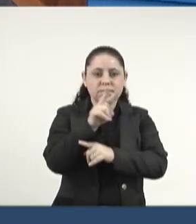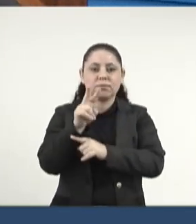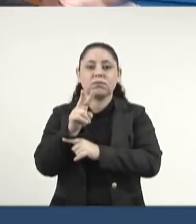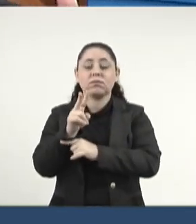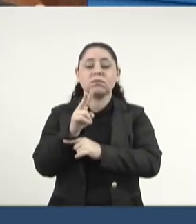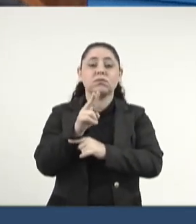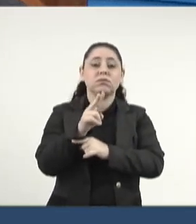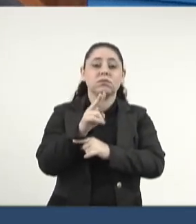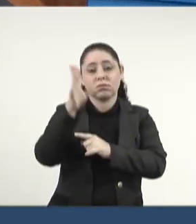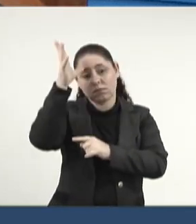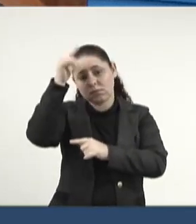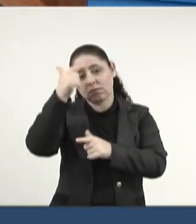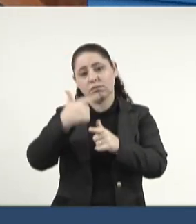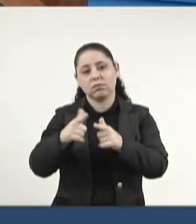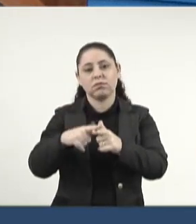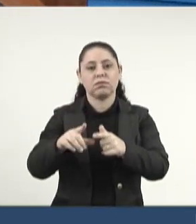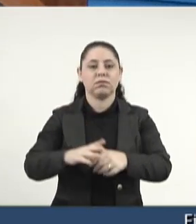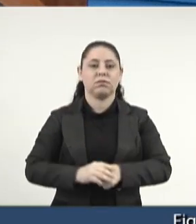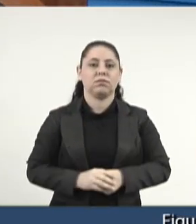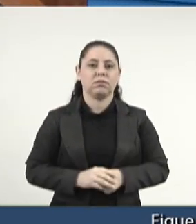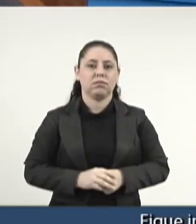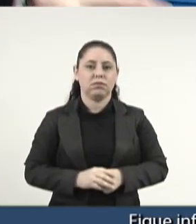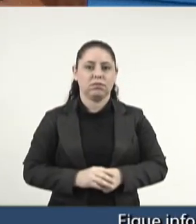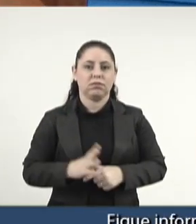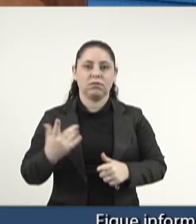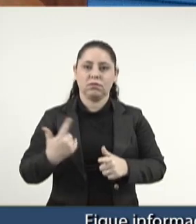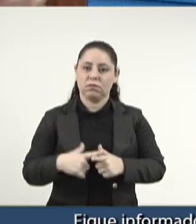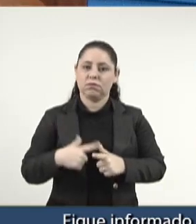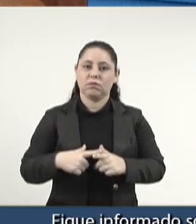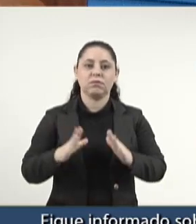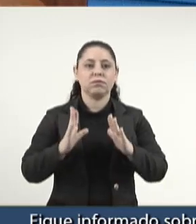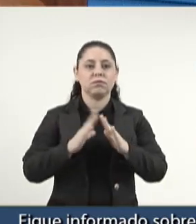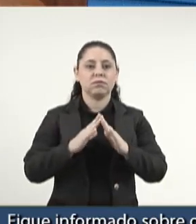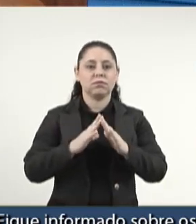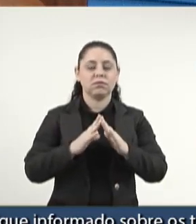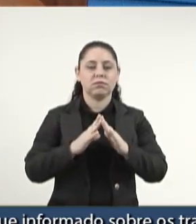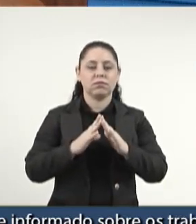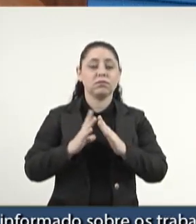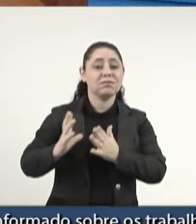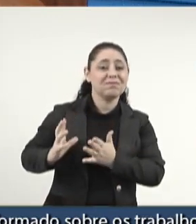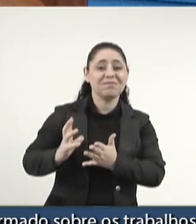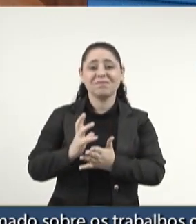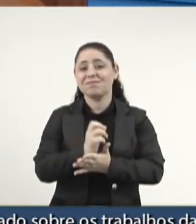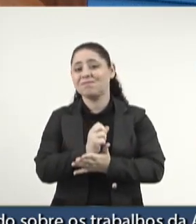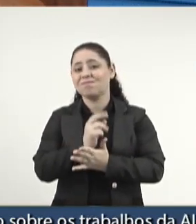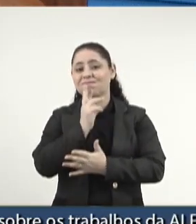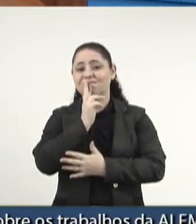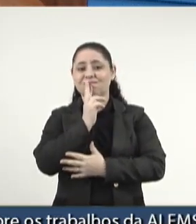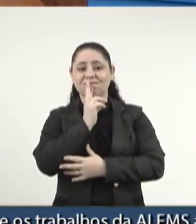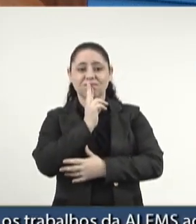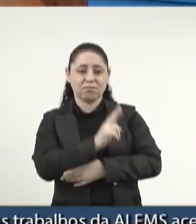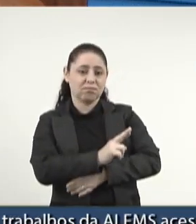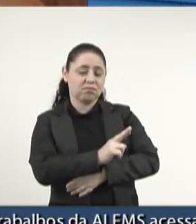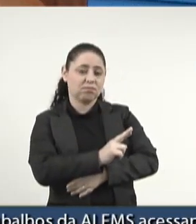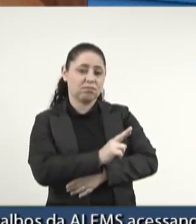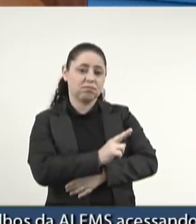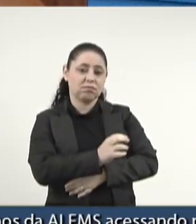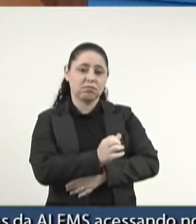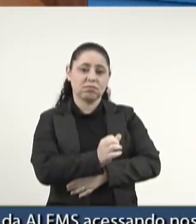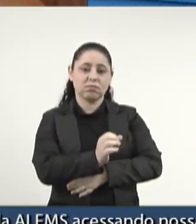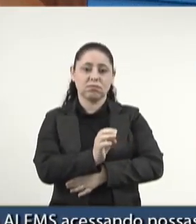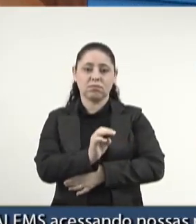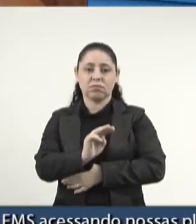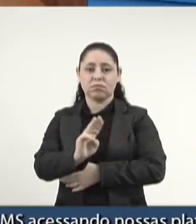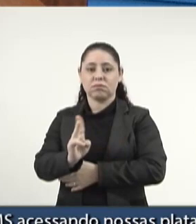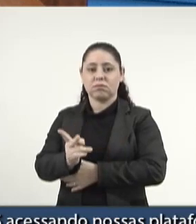entregar solução, deputado Zé Teixeira. Porque foi essa casa que socorreu e entregou solução no valor de